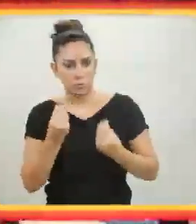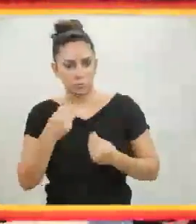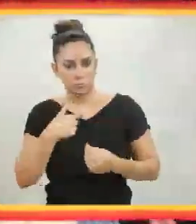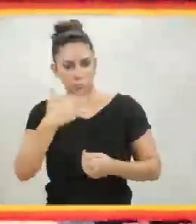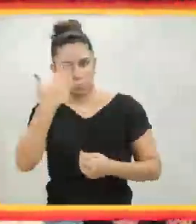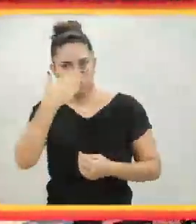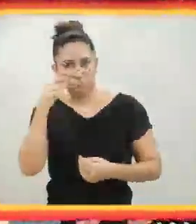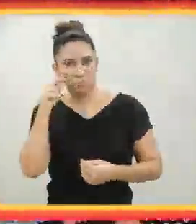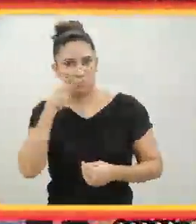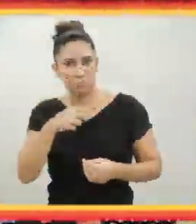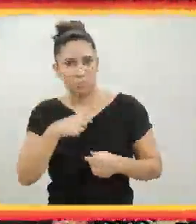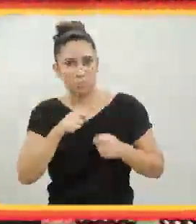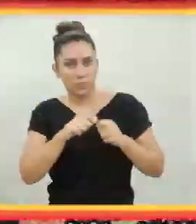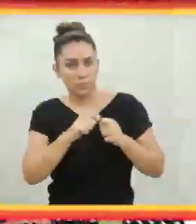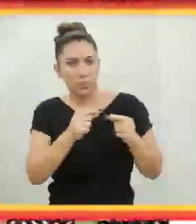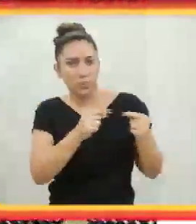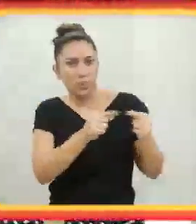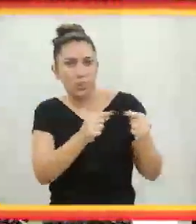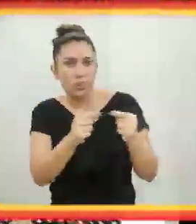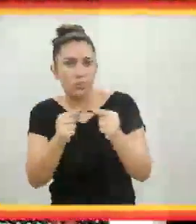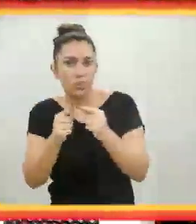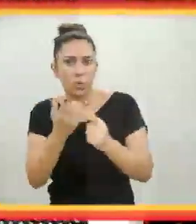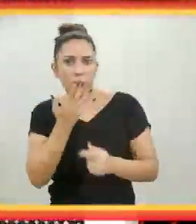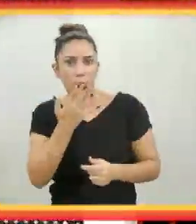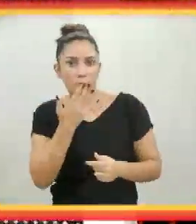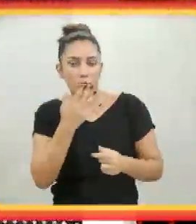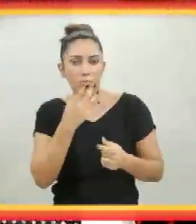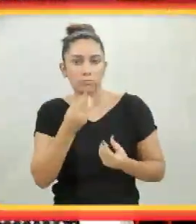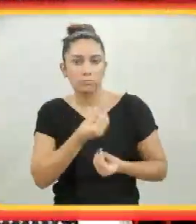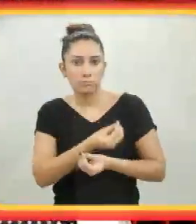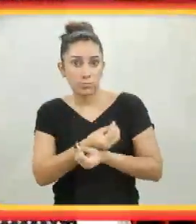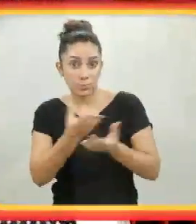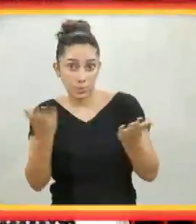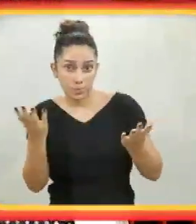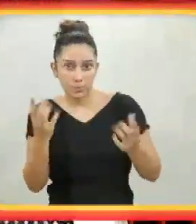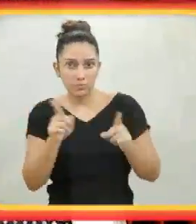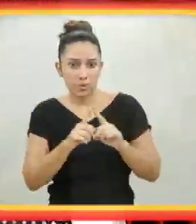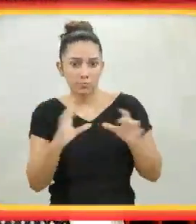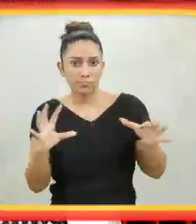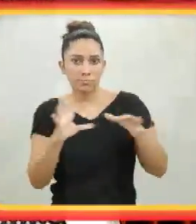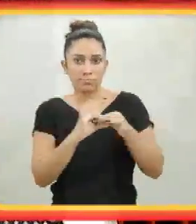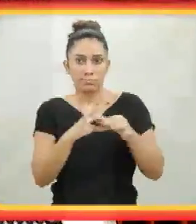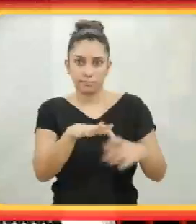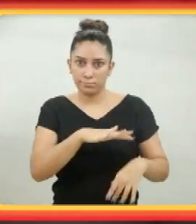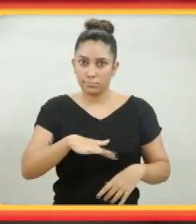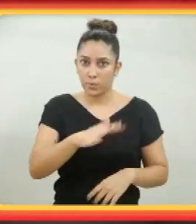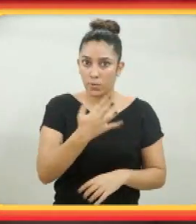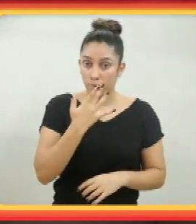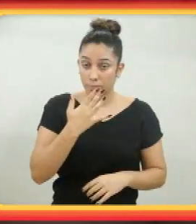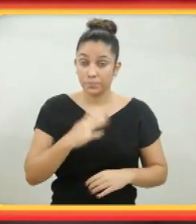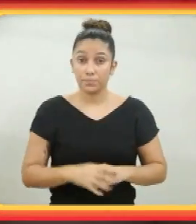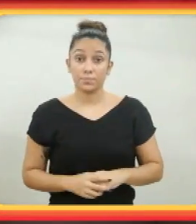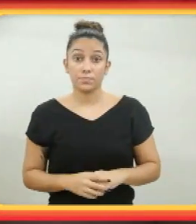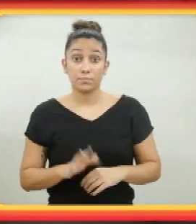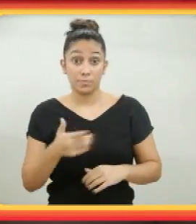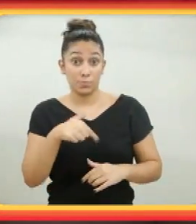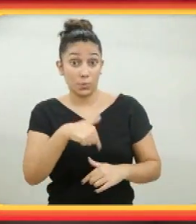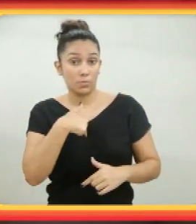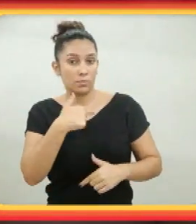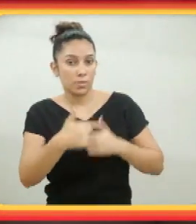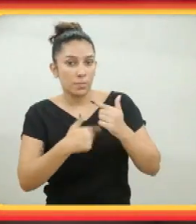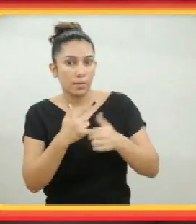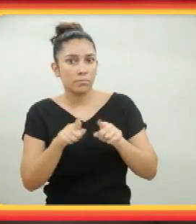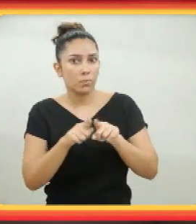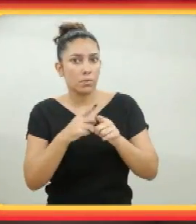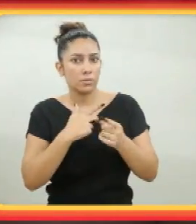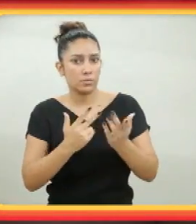uma combinação de cores e uma distribuição das cores no espaço. E o trabalho